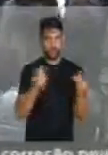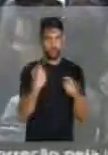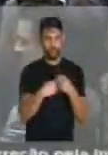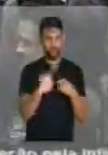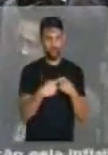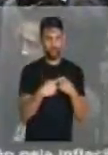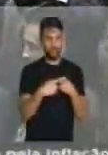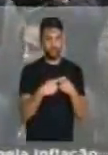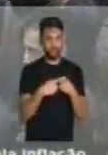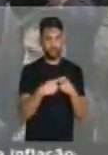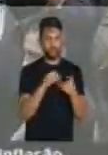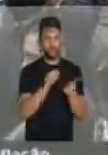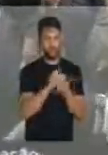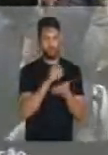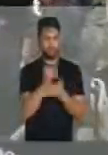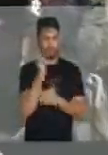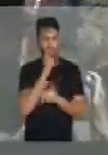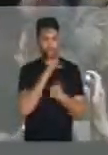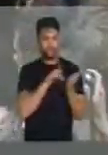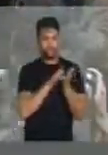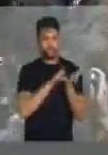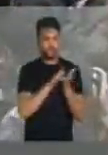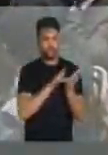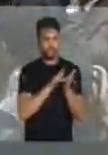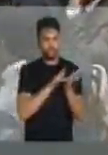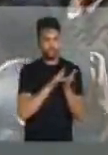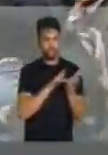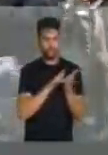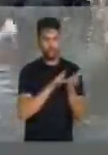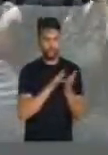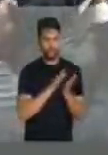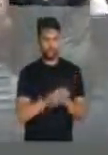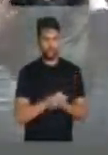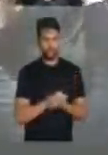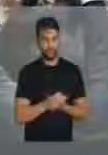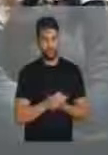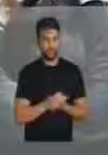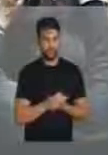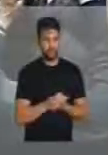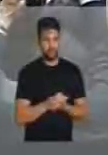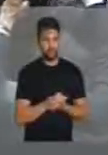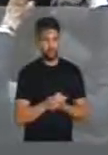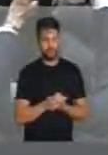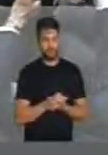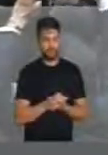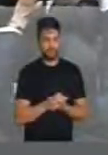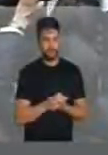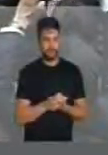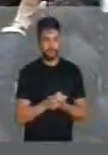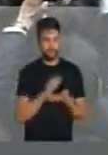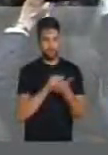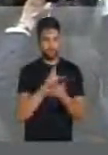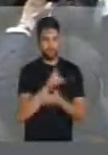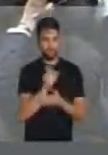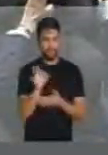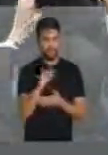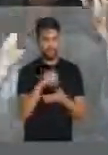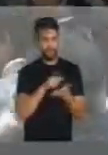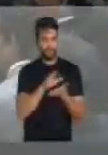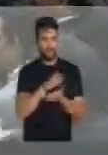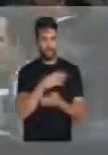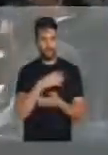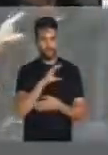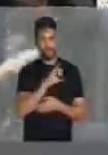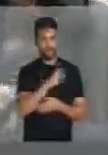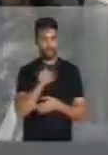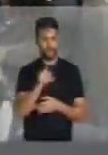para mentir, para enganar, para odiar o Brasil. Para PT, fora